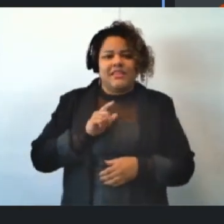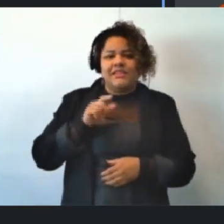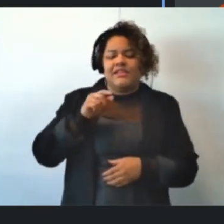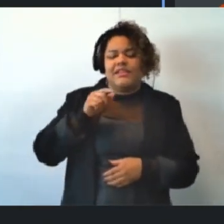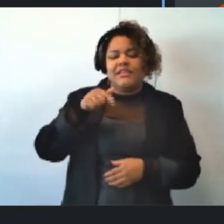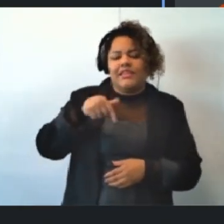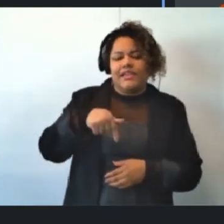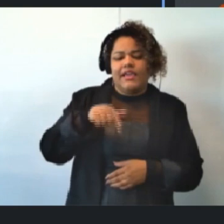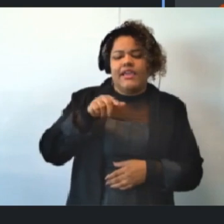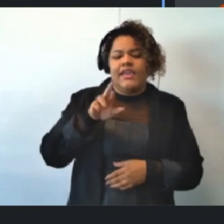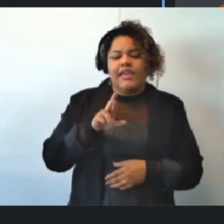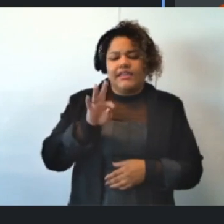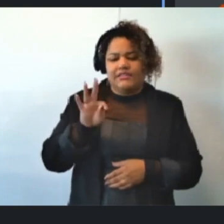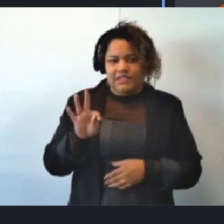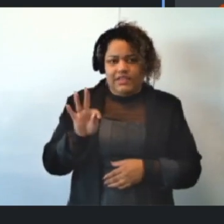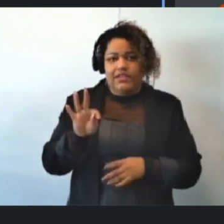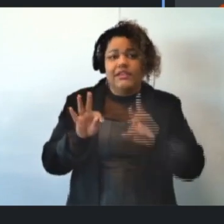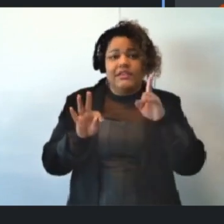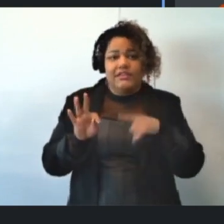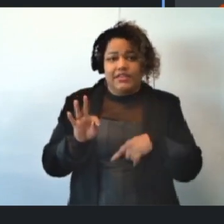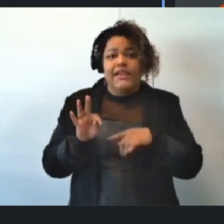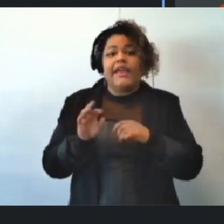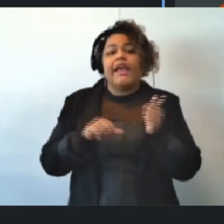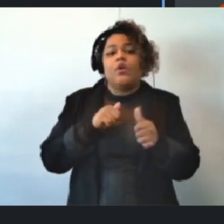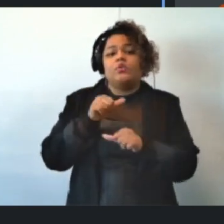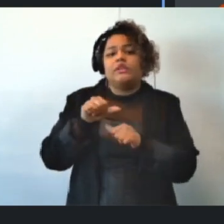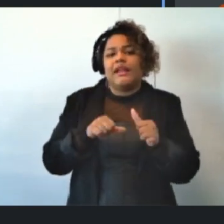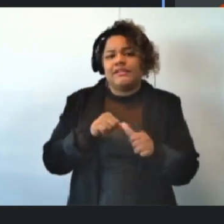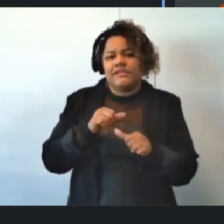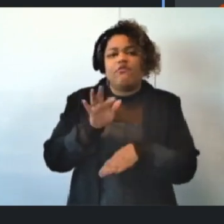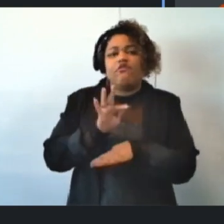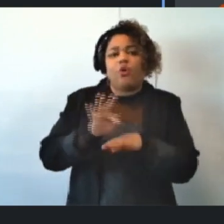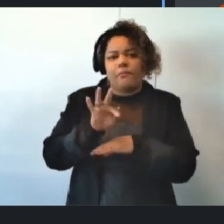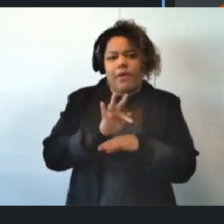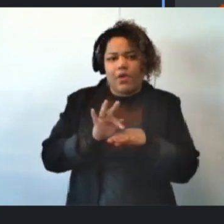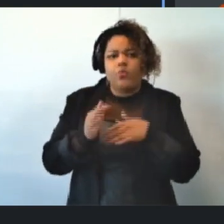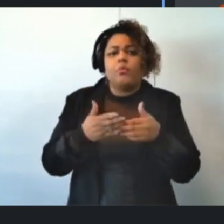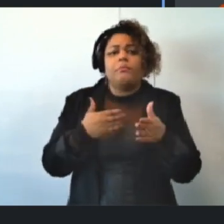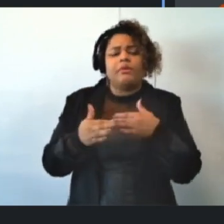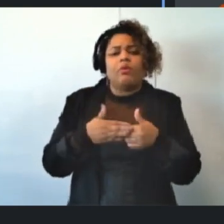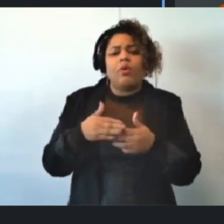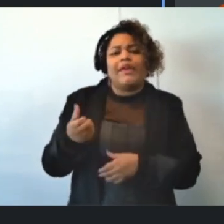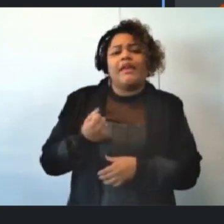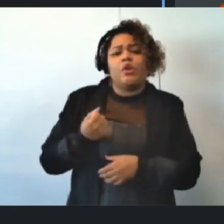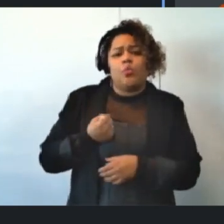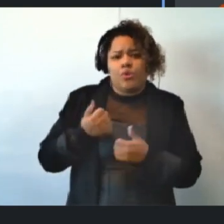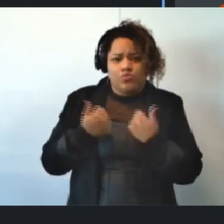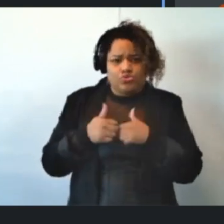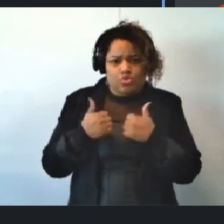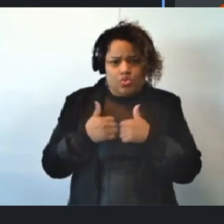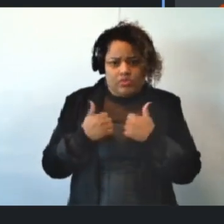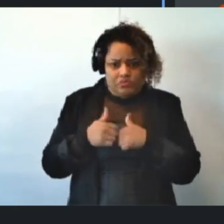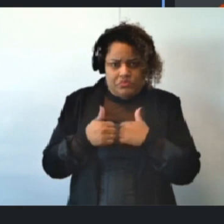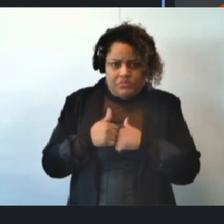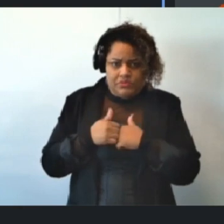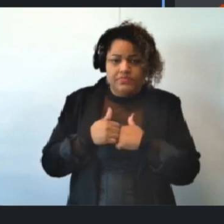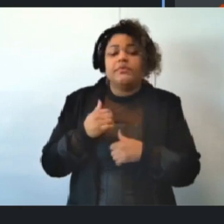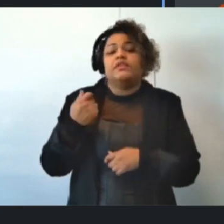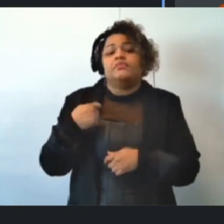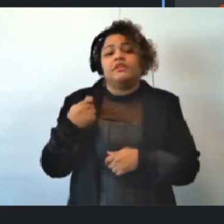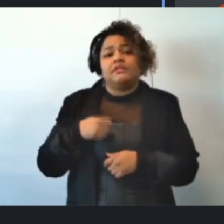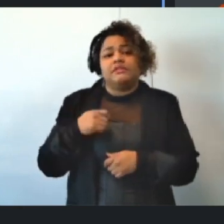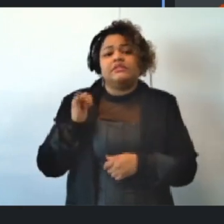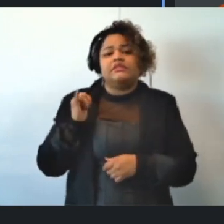para qualquer alteração da linha de ônibus, a gente tem que encaminhar para a empresa. Então, esse QRP, ele altera